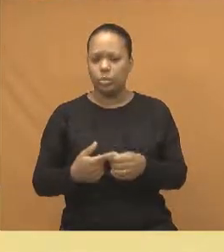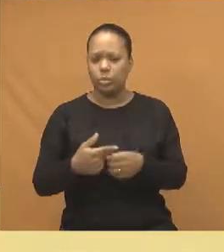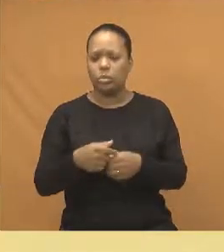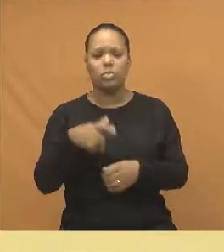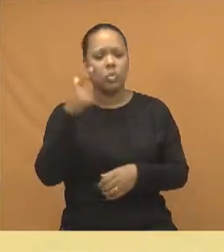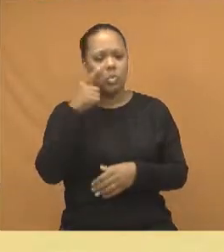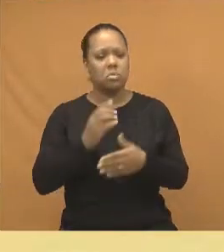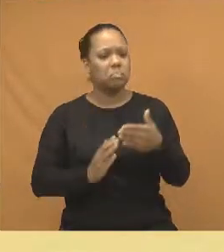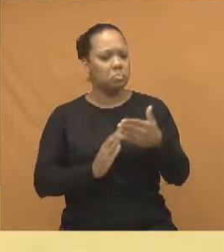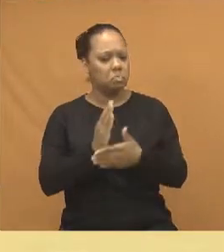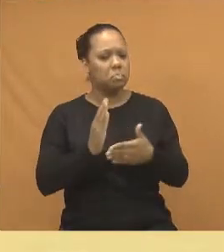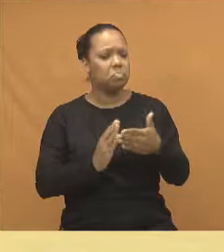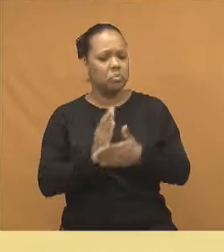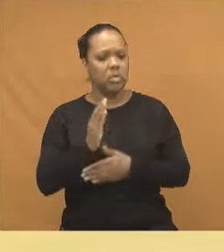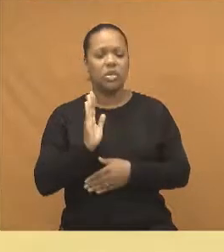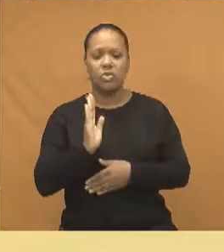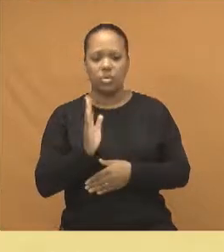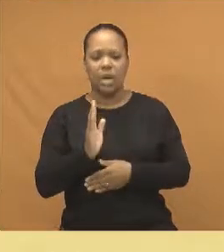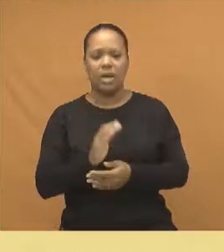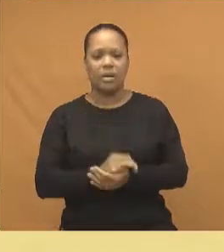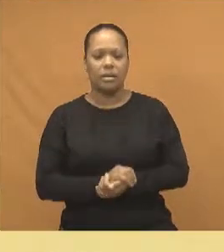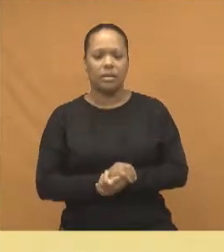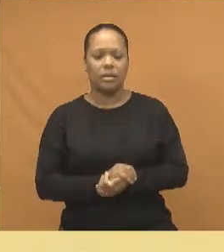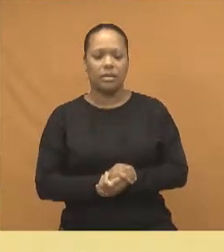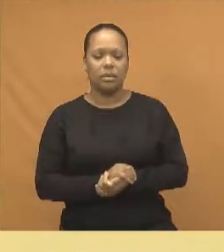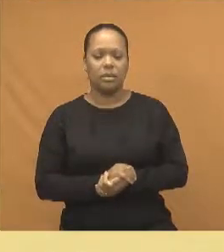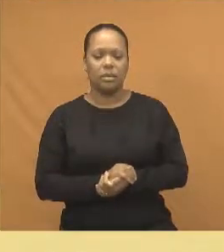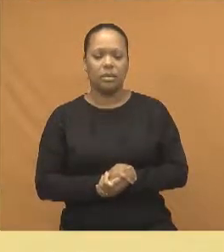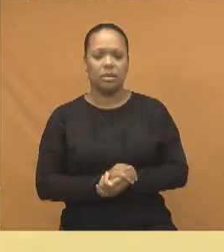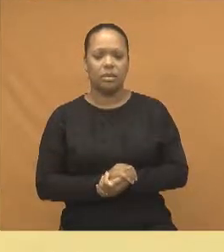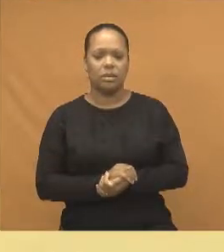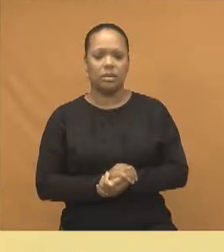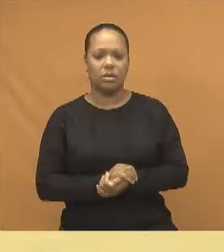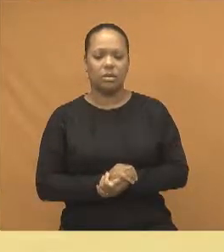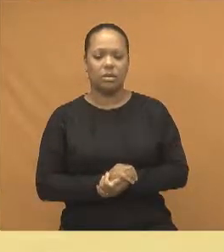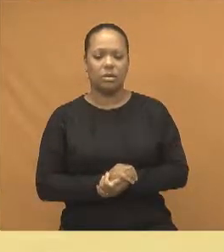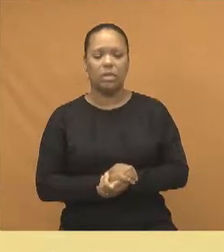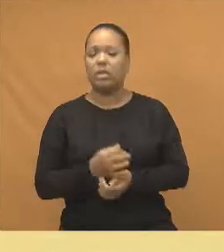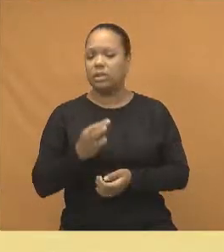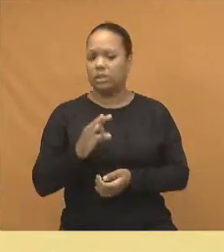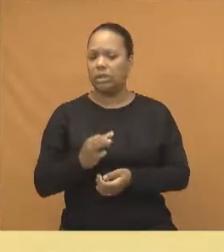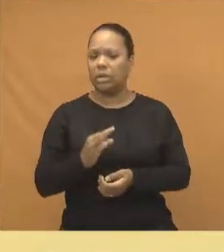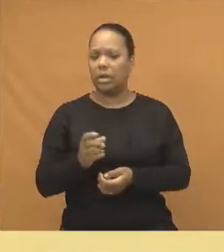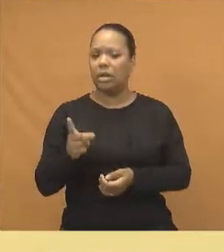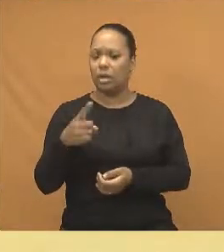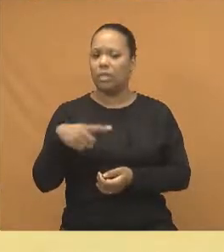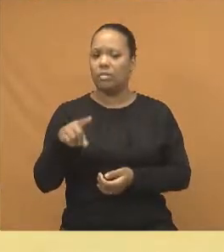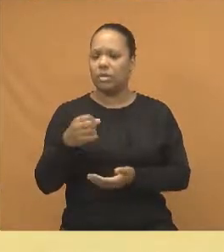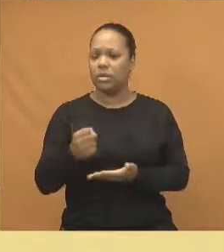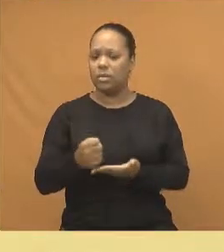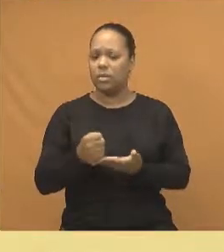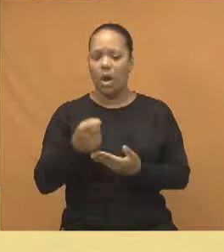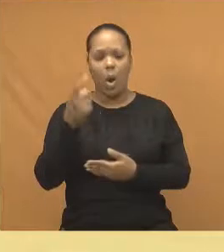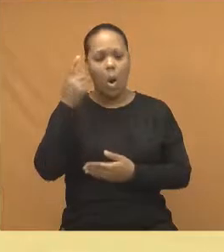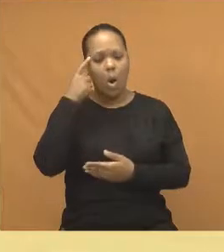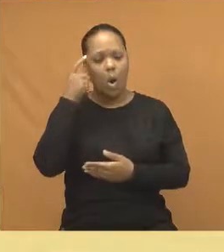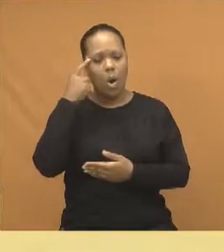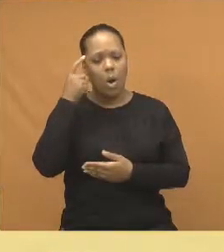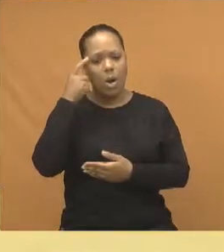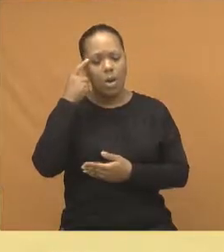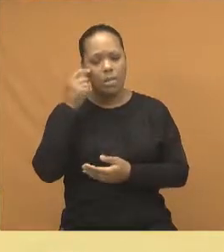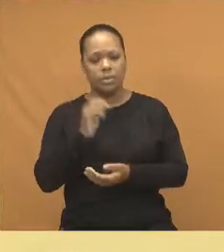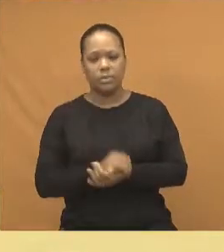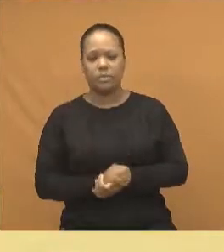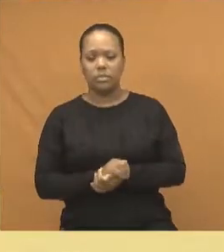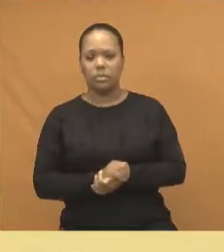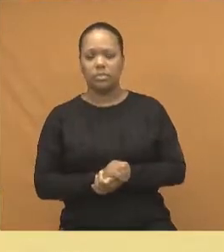que já têm aprovação desse projeto. Tá certo? Então, quero que vocês analisem, que já está na casa